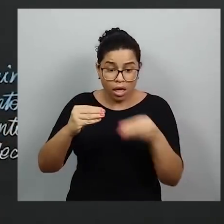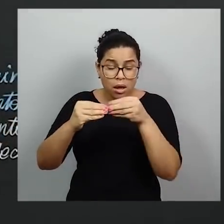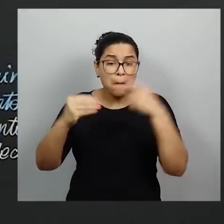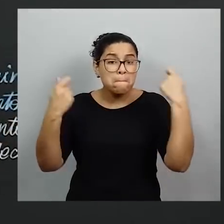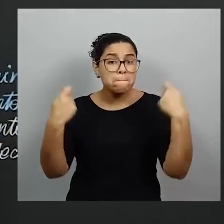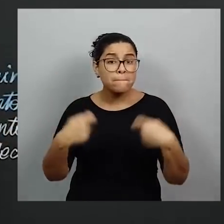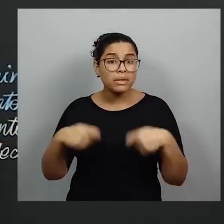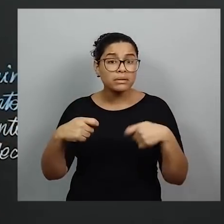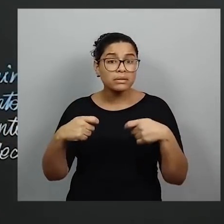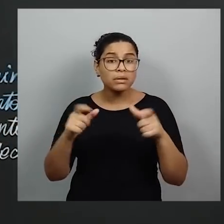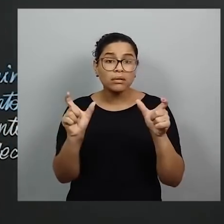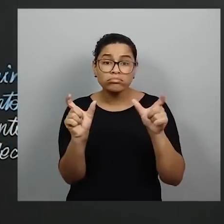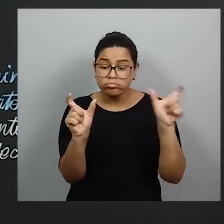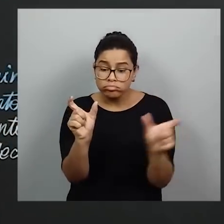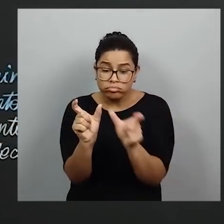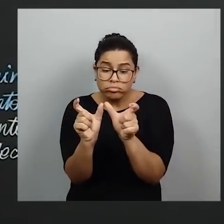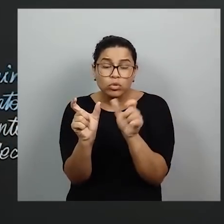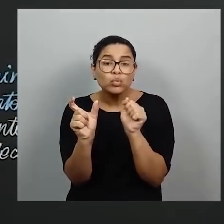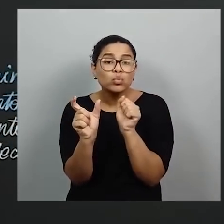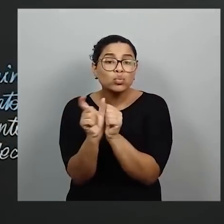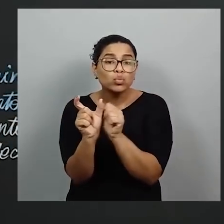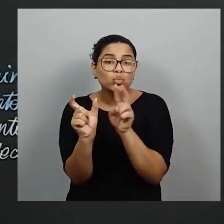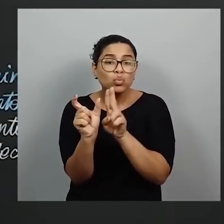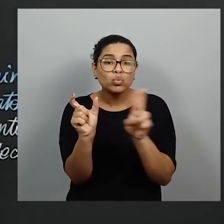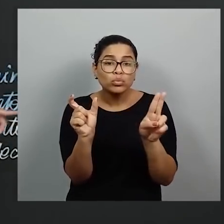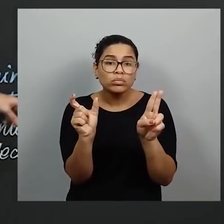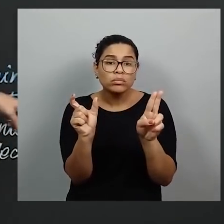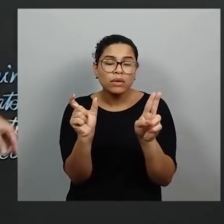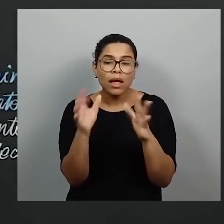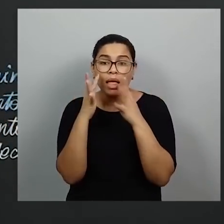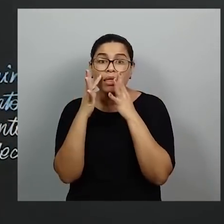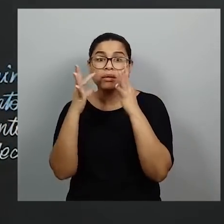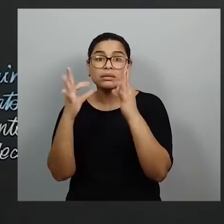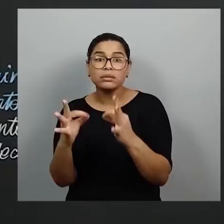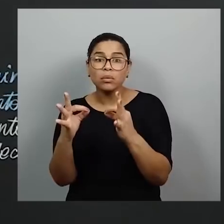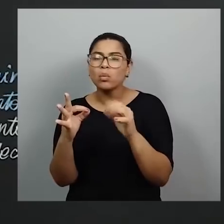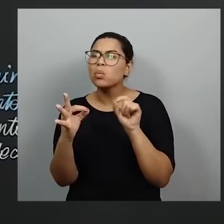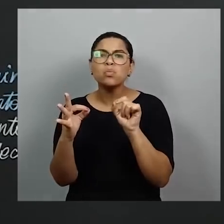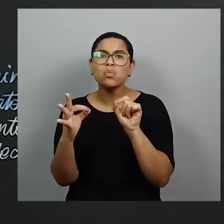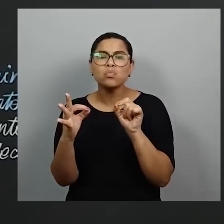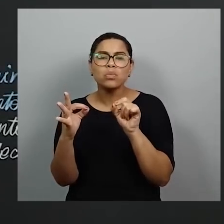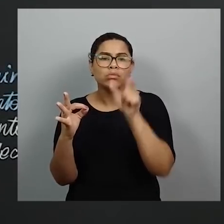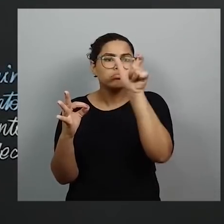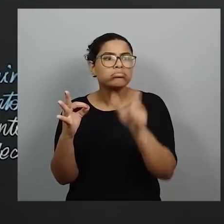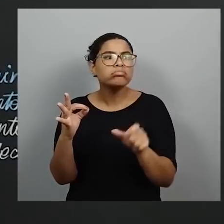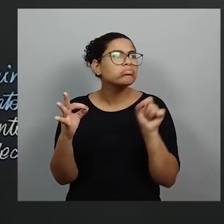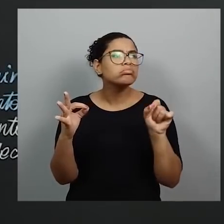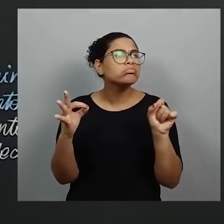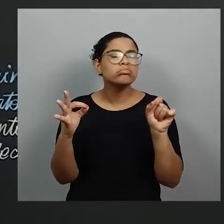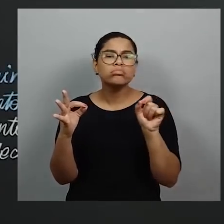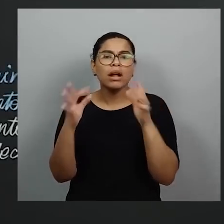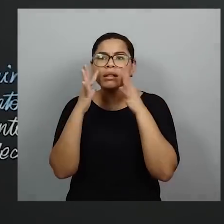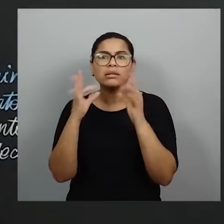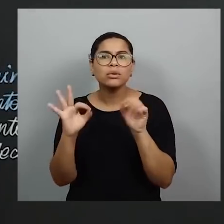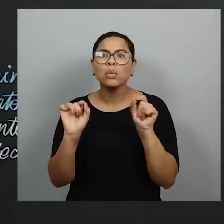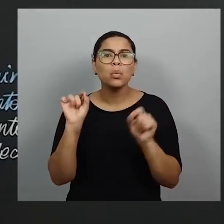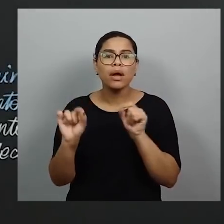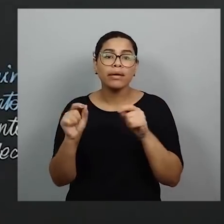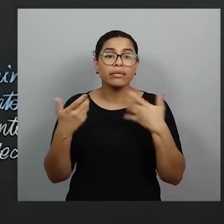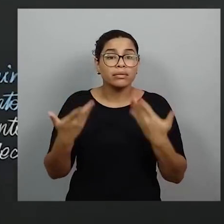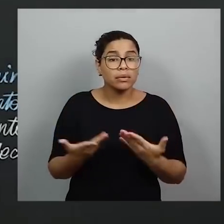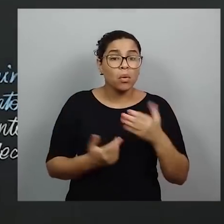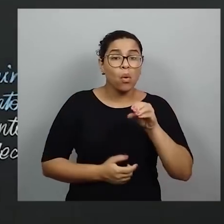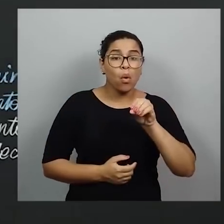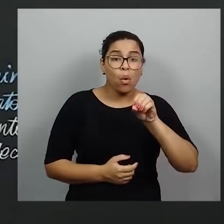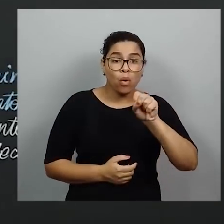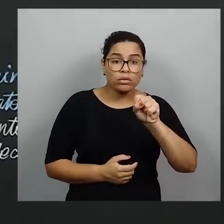uma necessidade de complementar esta palavra. Esteja atento aos sinais, ou seja, um adjetivo foi